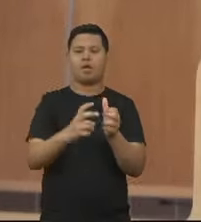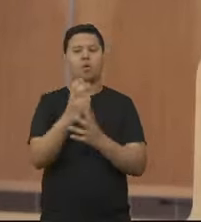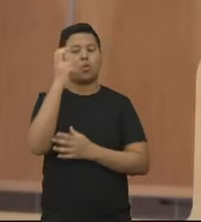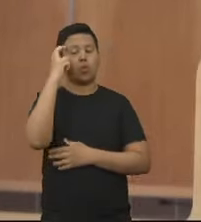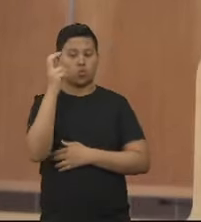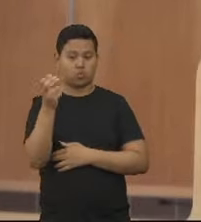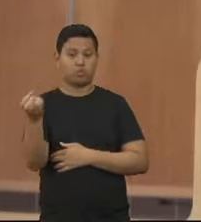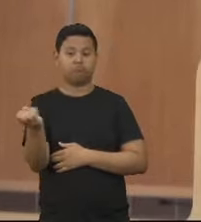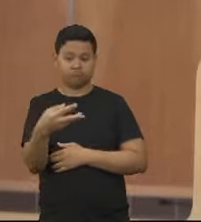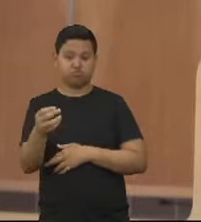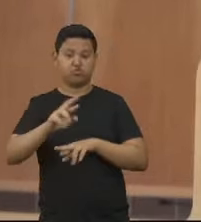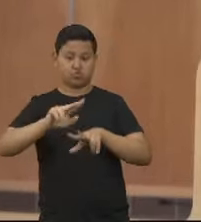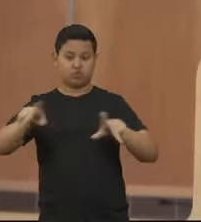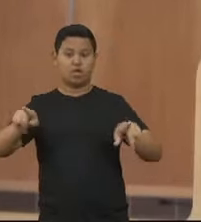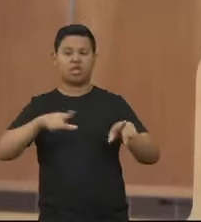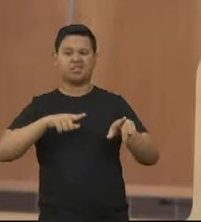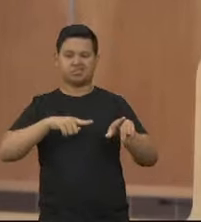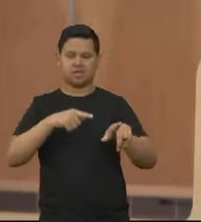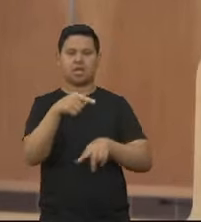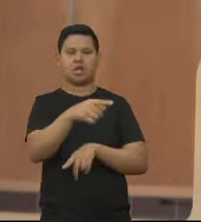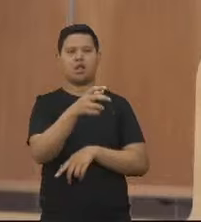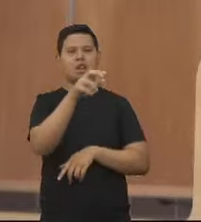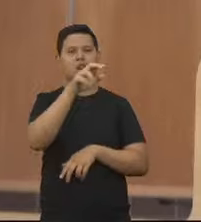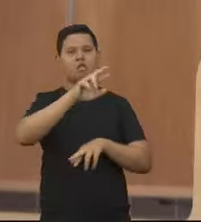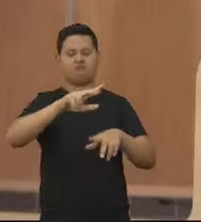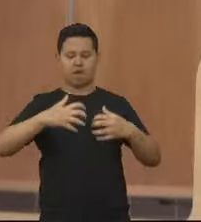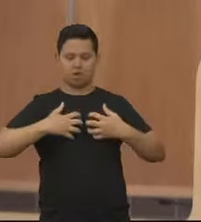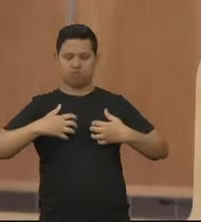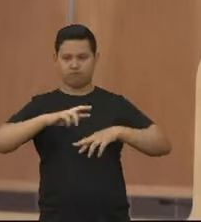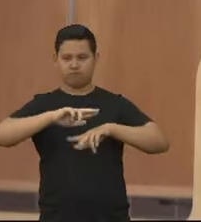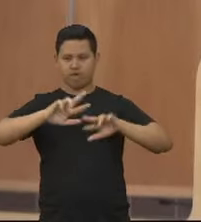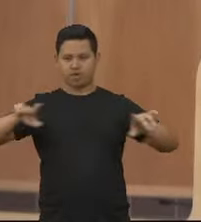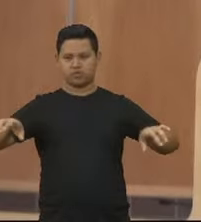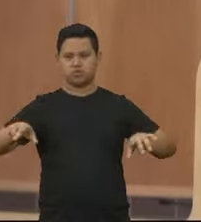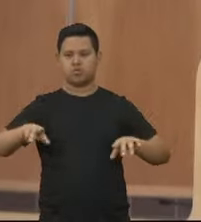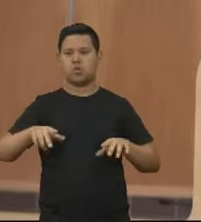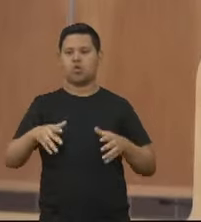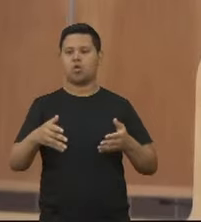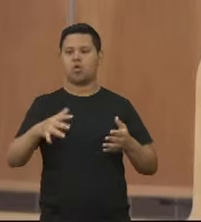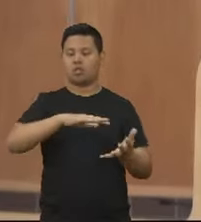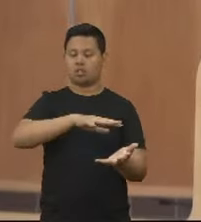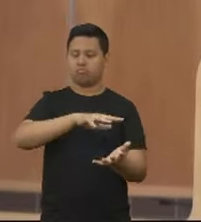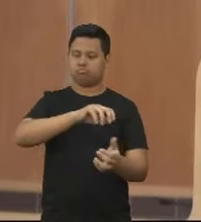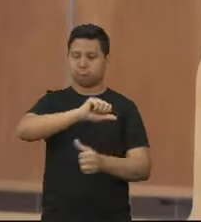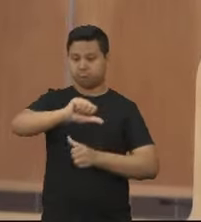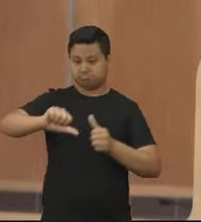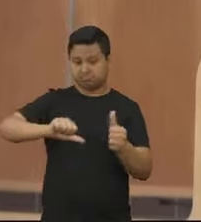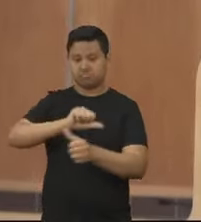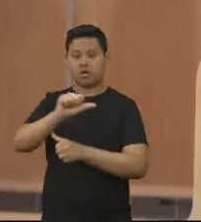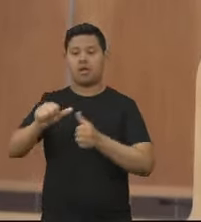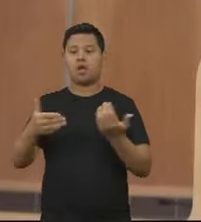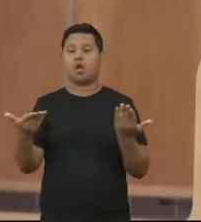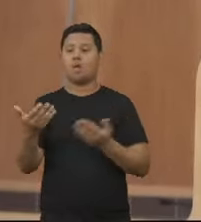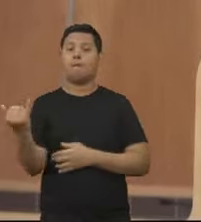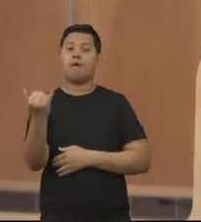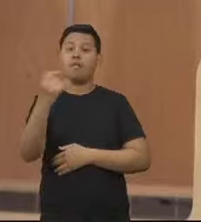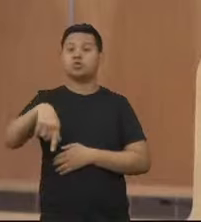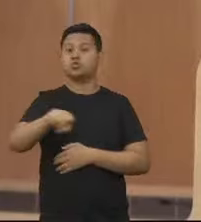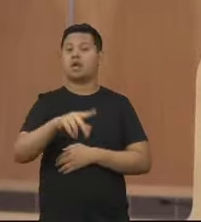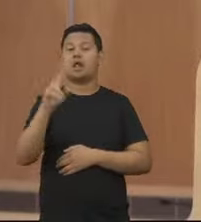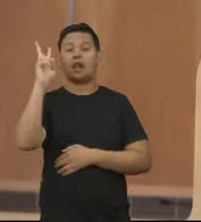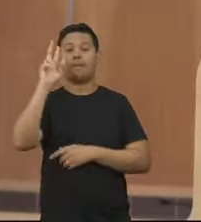né, Joex? Hoje em dia tem tração animal na cidade? Tem, mas o mundo avançou bastante e a gente tem que valorizar essas coisas. E é importante